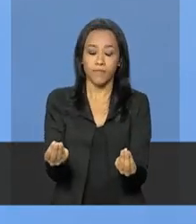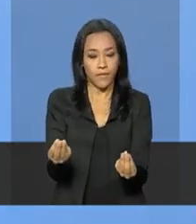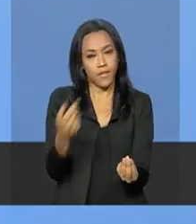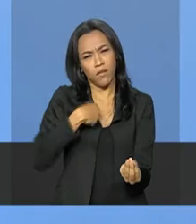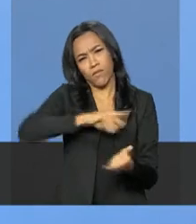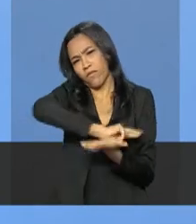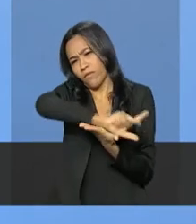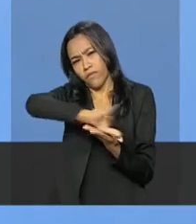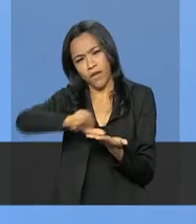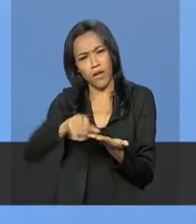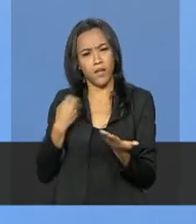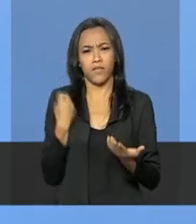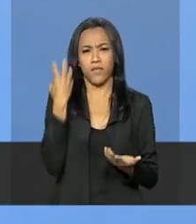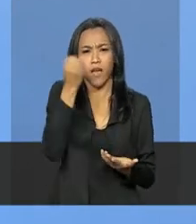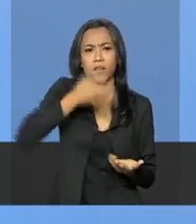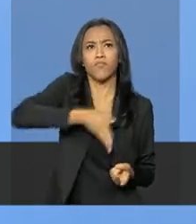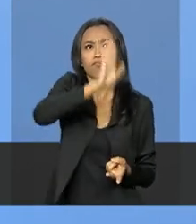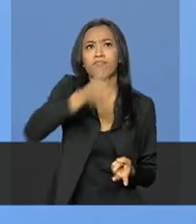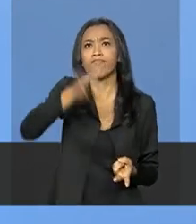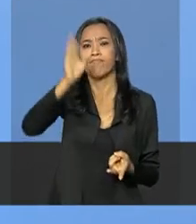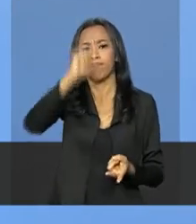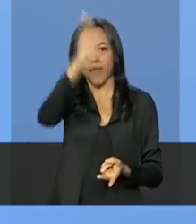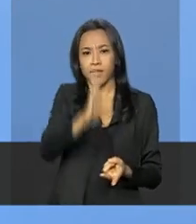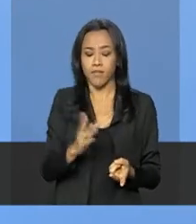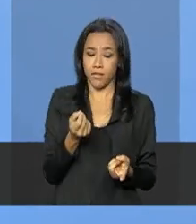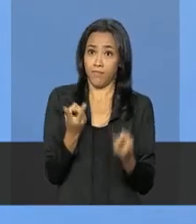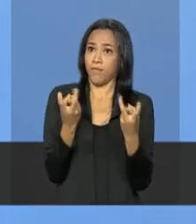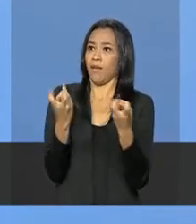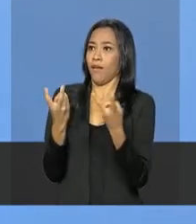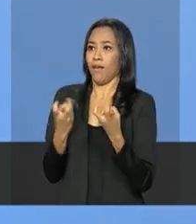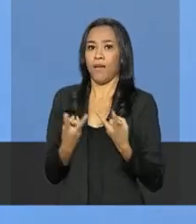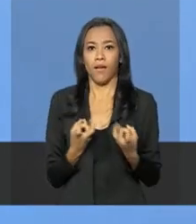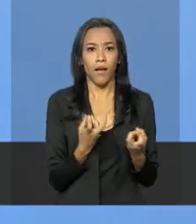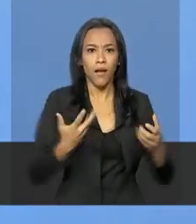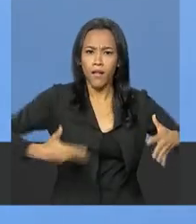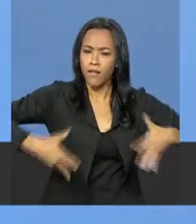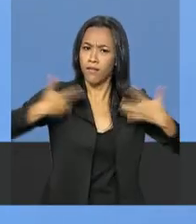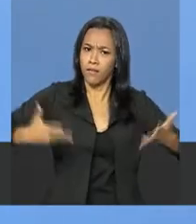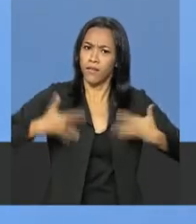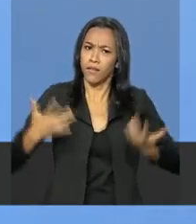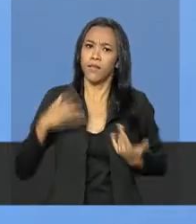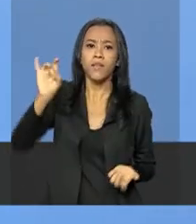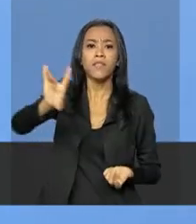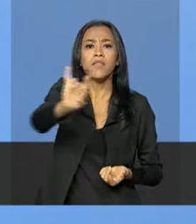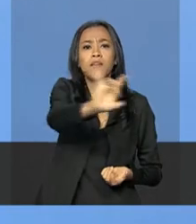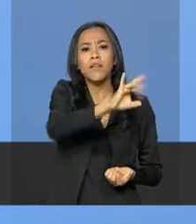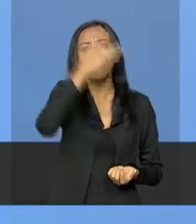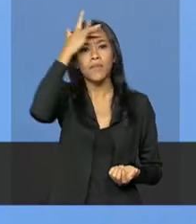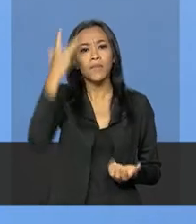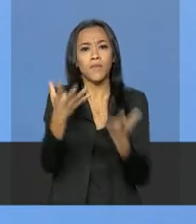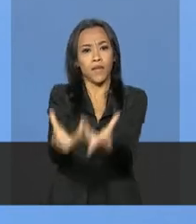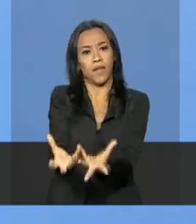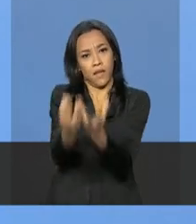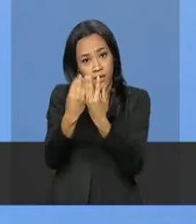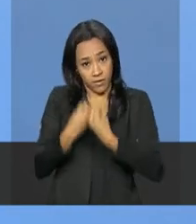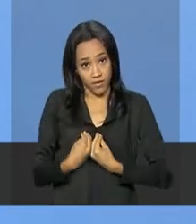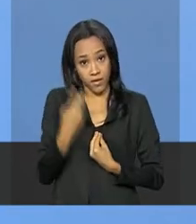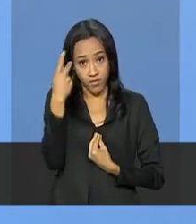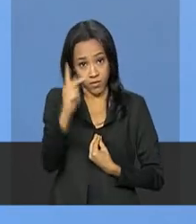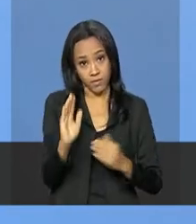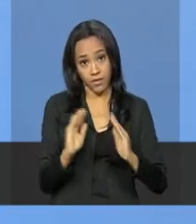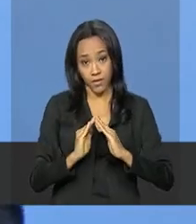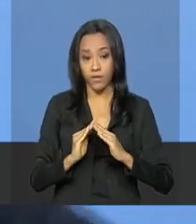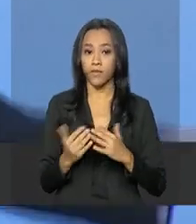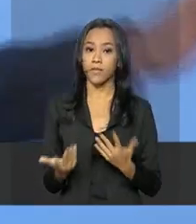que temos feito você verifica alegria individualizada de cada um daqueles que recebem a sua